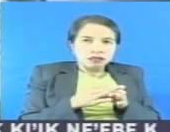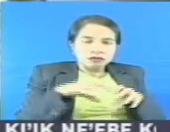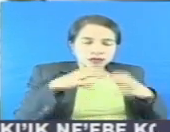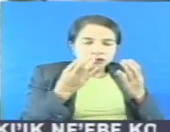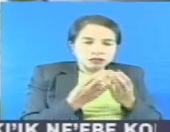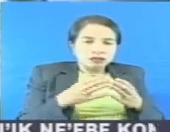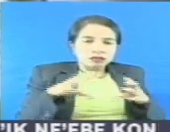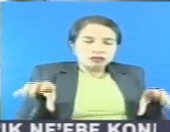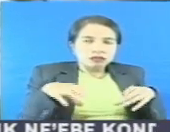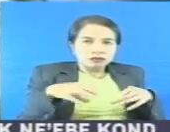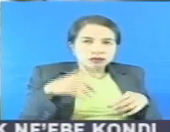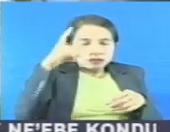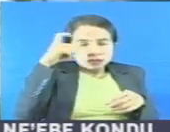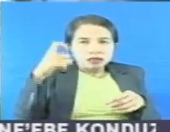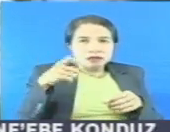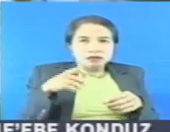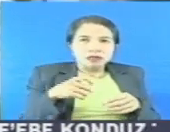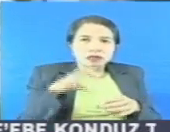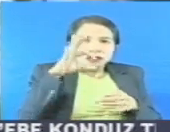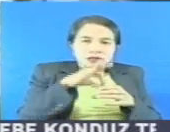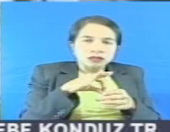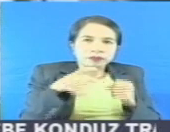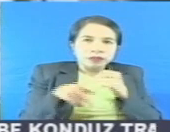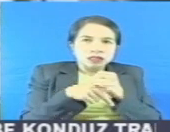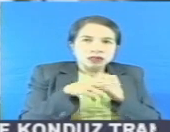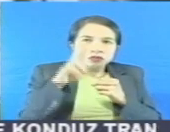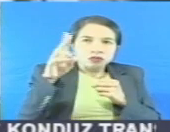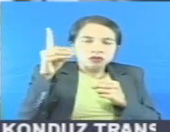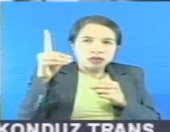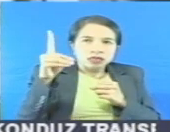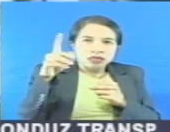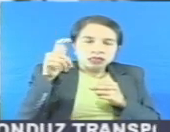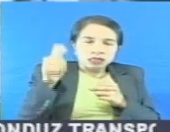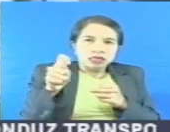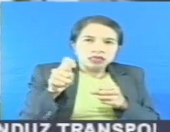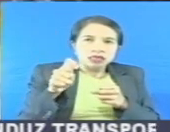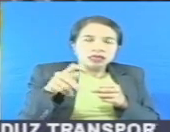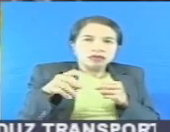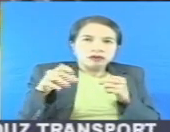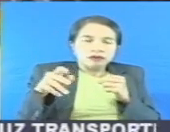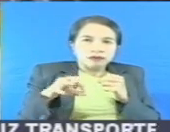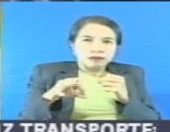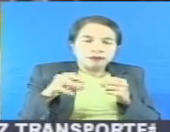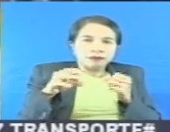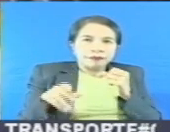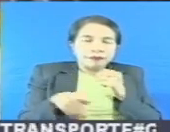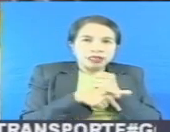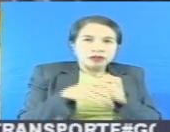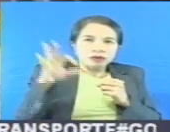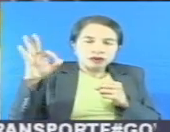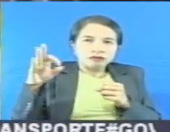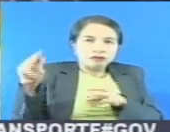Imprensa tamba candidato husi partido político UDT Frente Mudança la prense critério enquanto partido